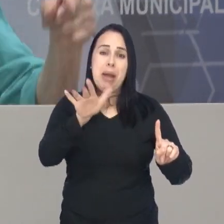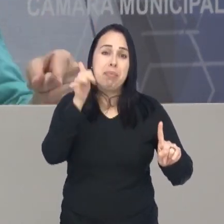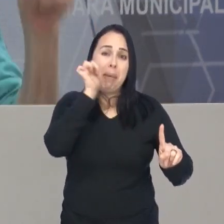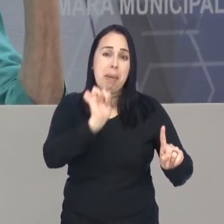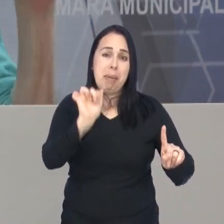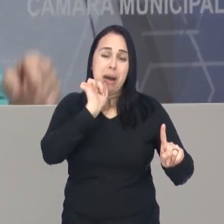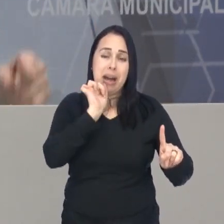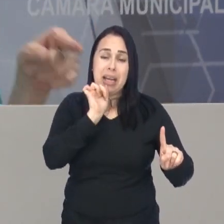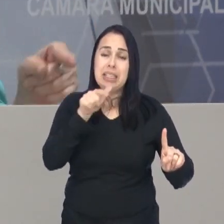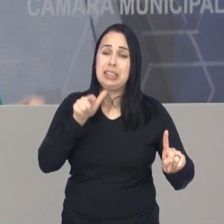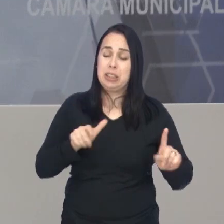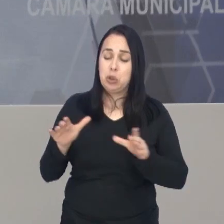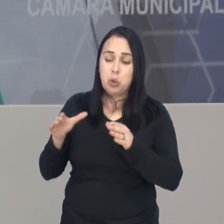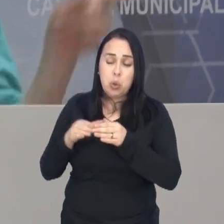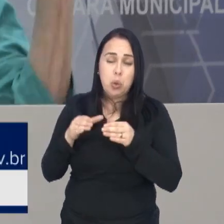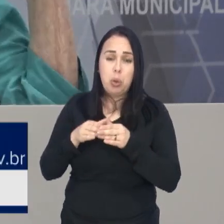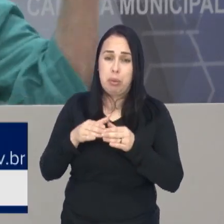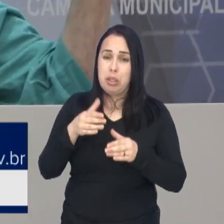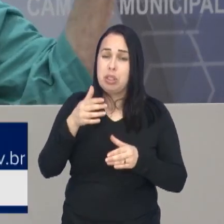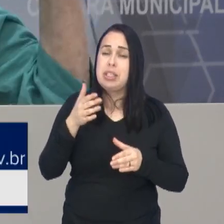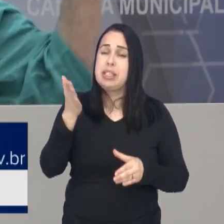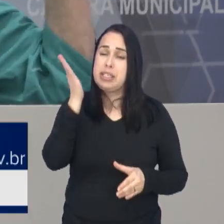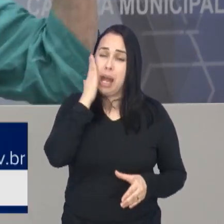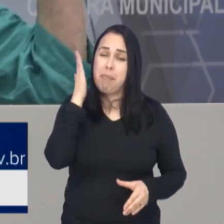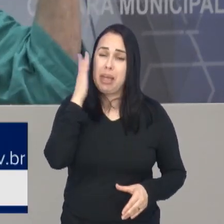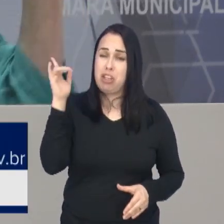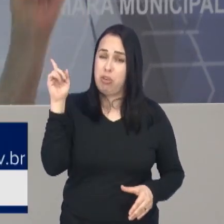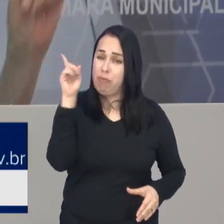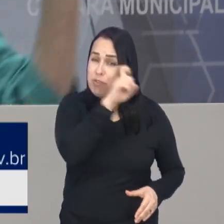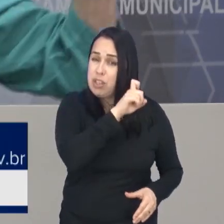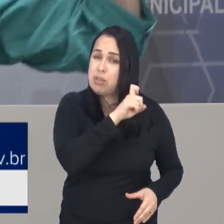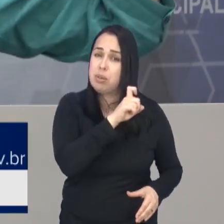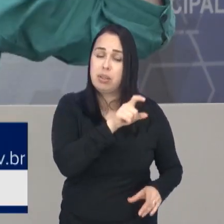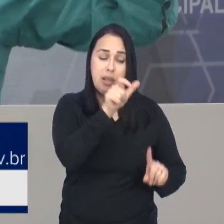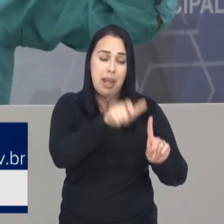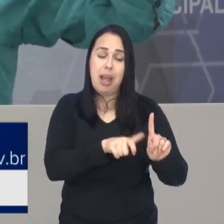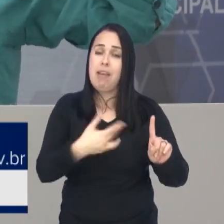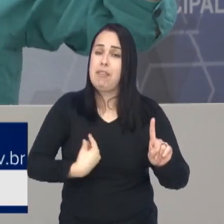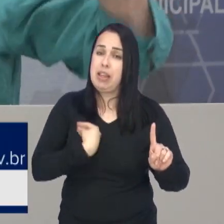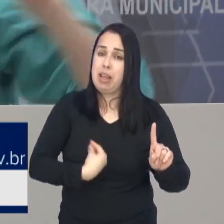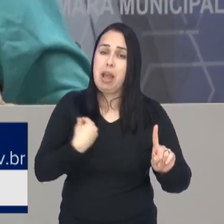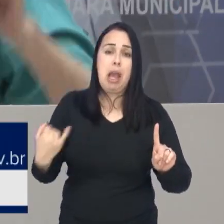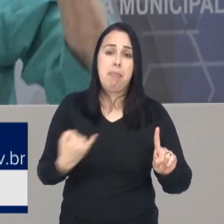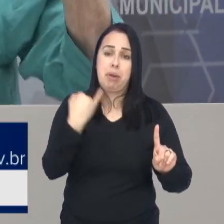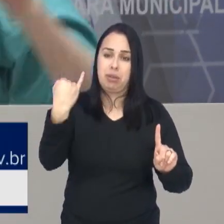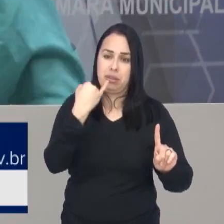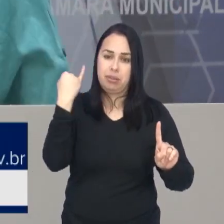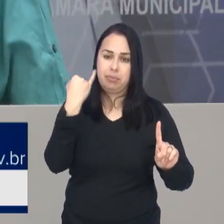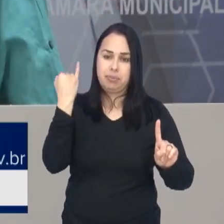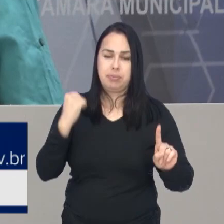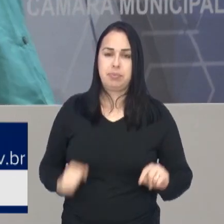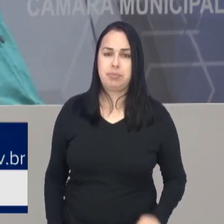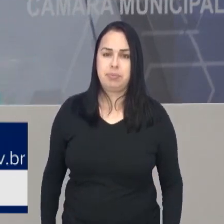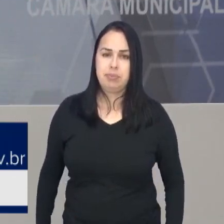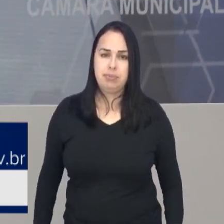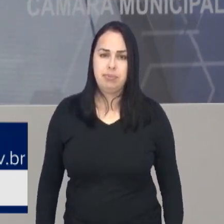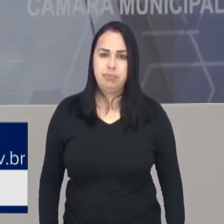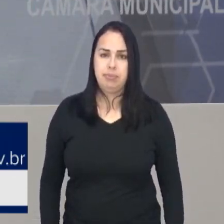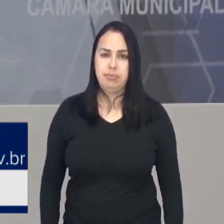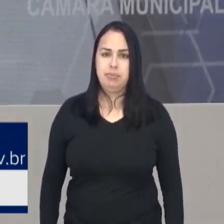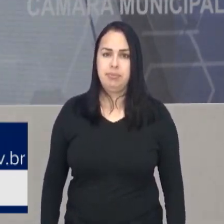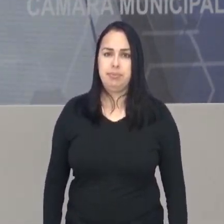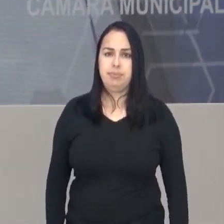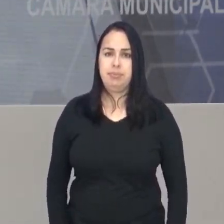dos grupos de autistas que sabem a dificuldade, sabem a importância dessa vida que está sendo descartada hoje lá do Gaia.